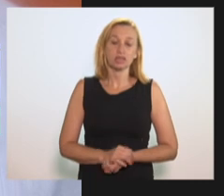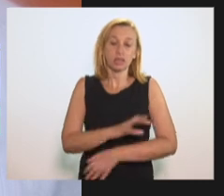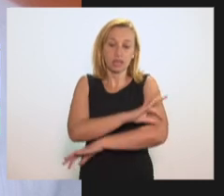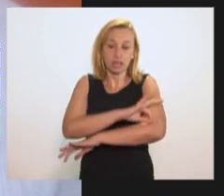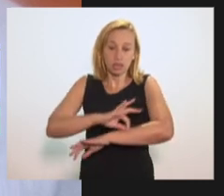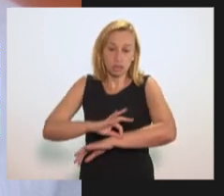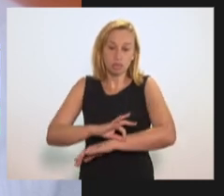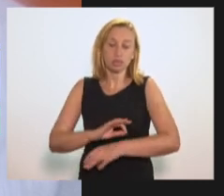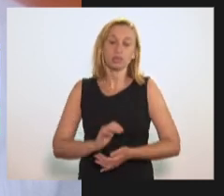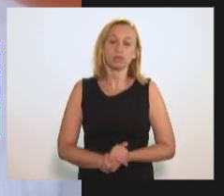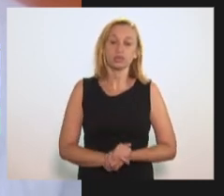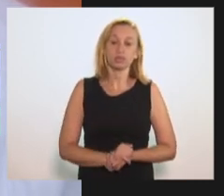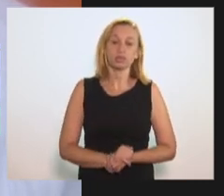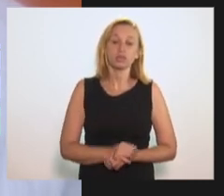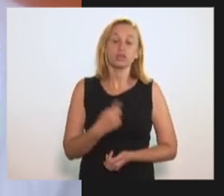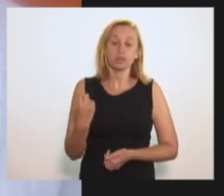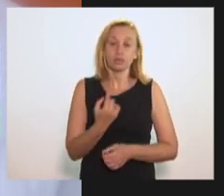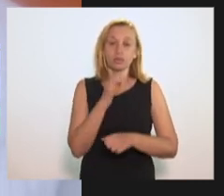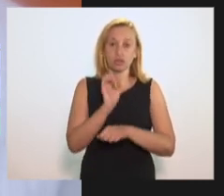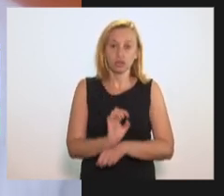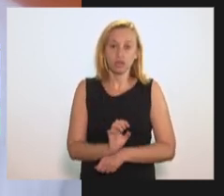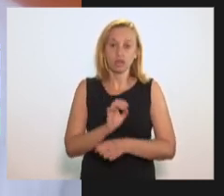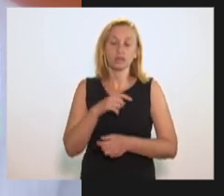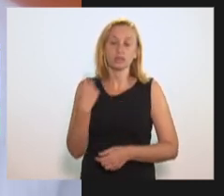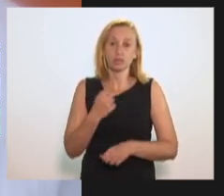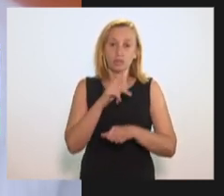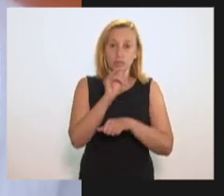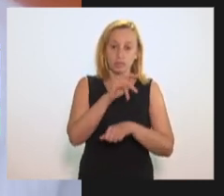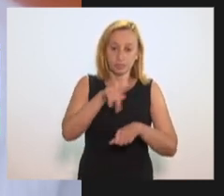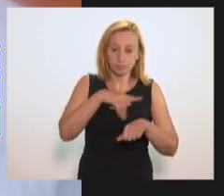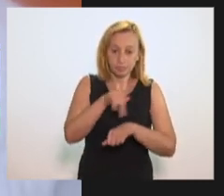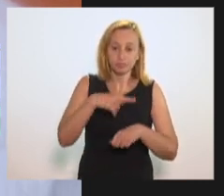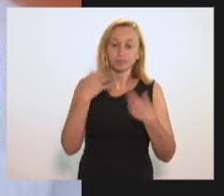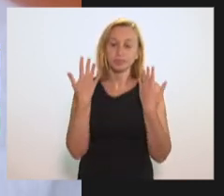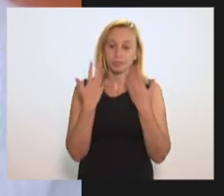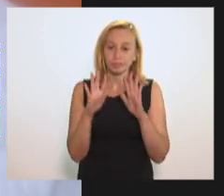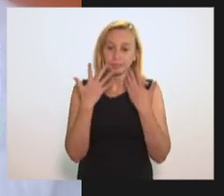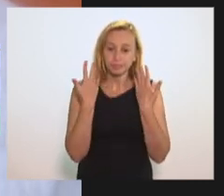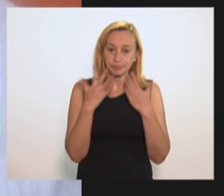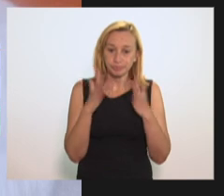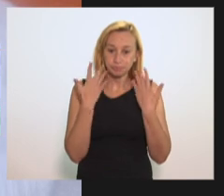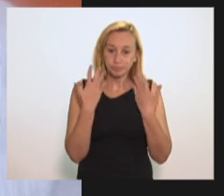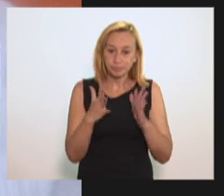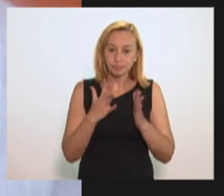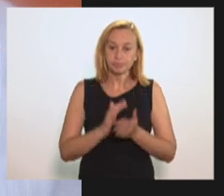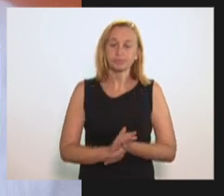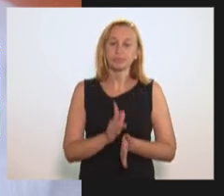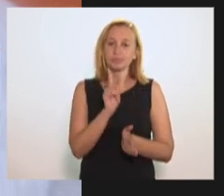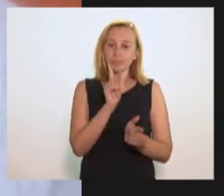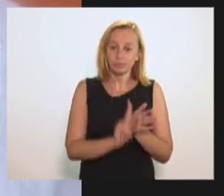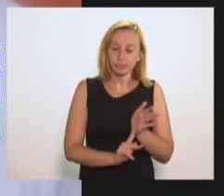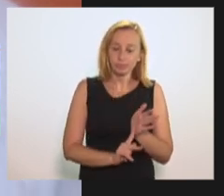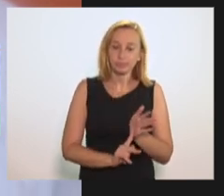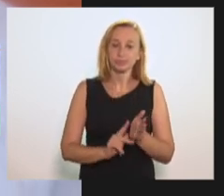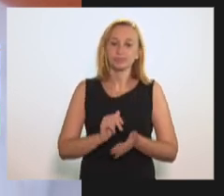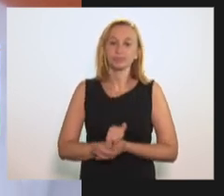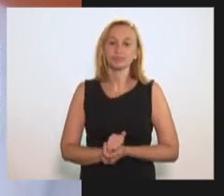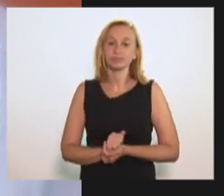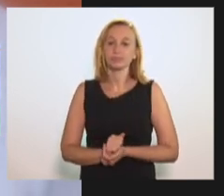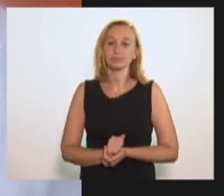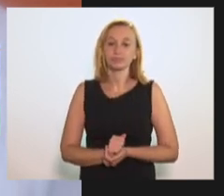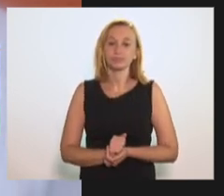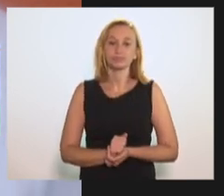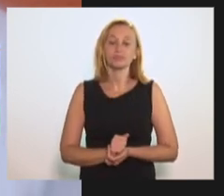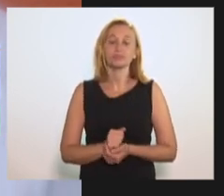do nosso estado do nosso país então eu quero parabenizar por esse projeto de grande envergadura